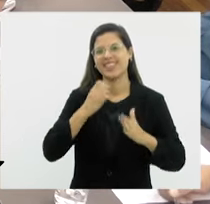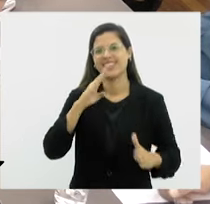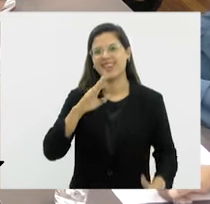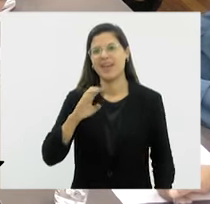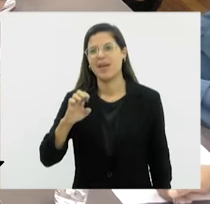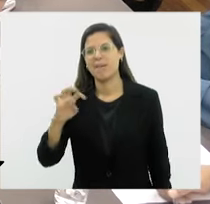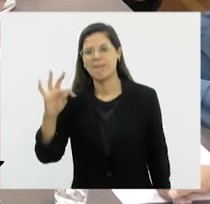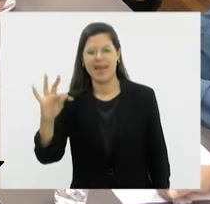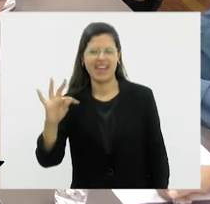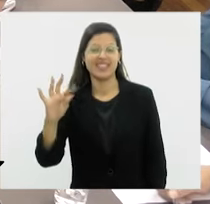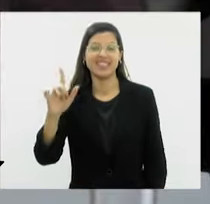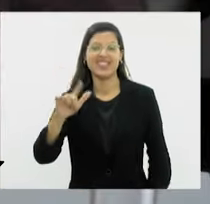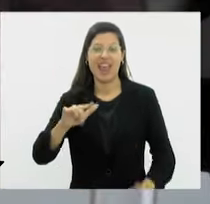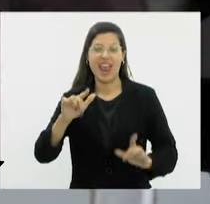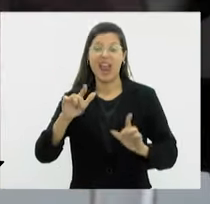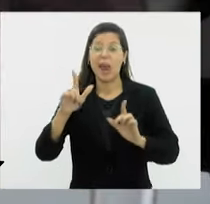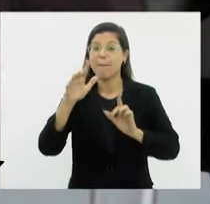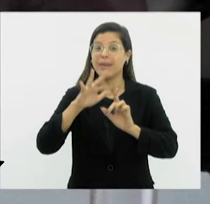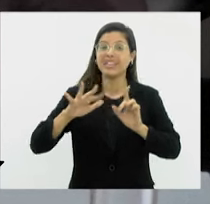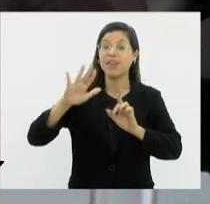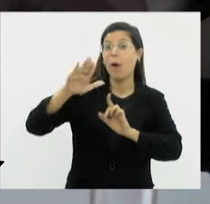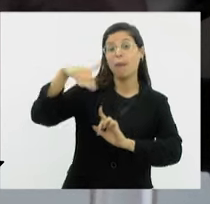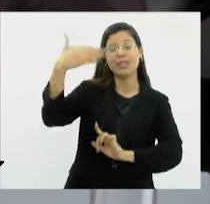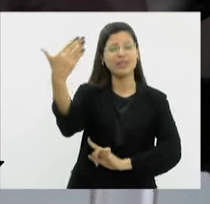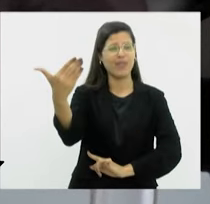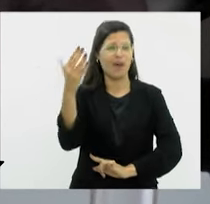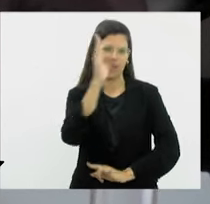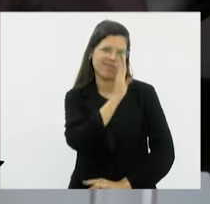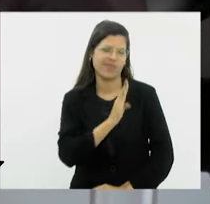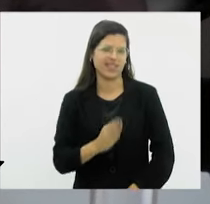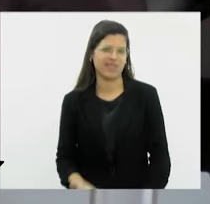são plataformas internacionais.